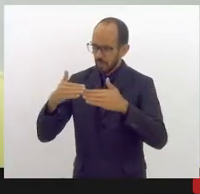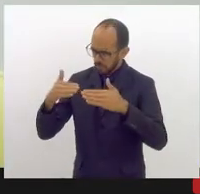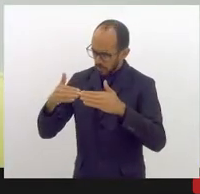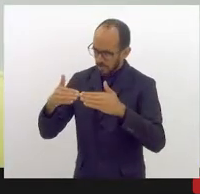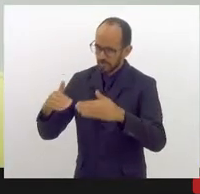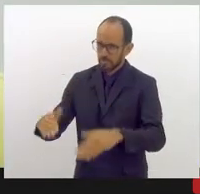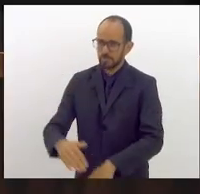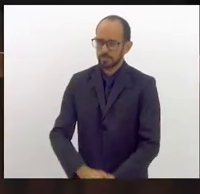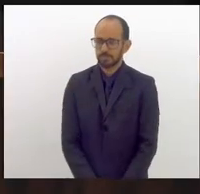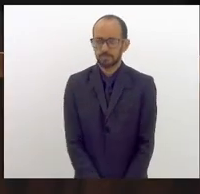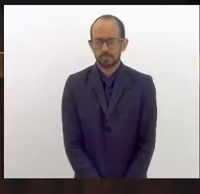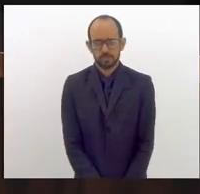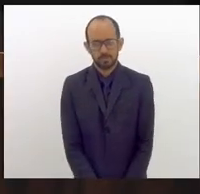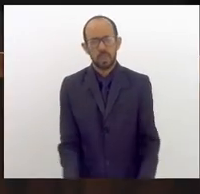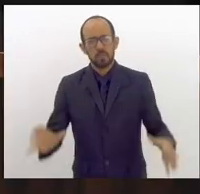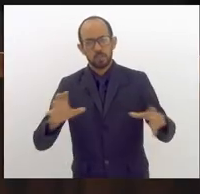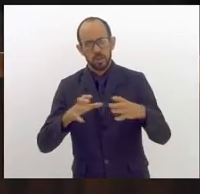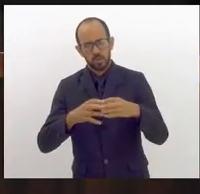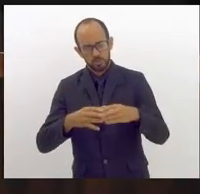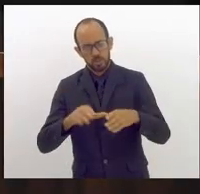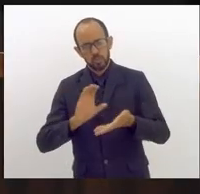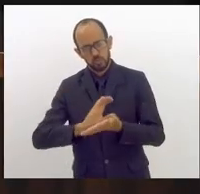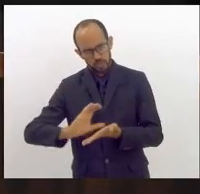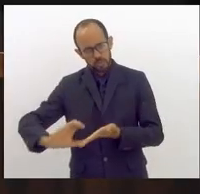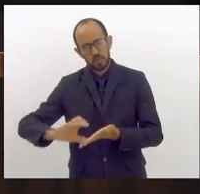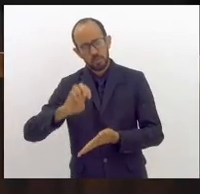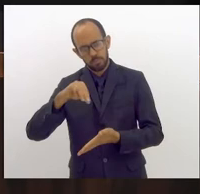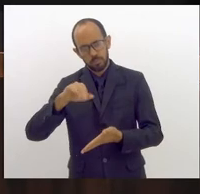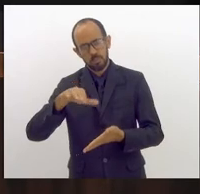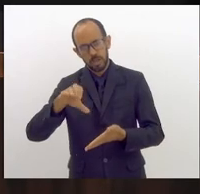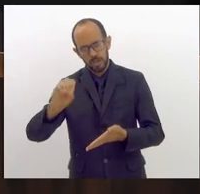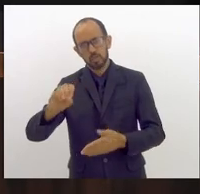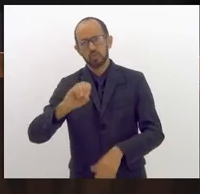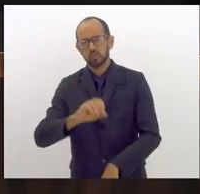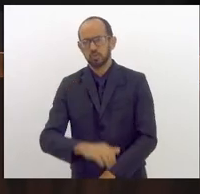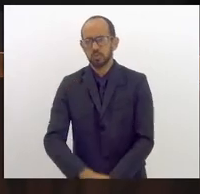pela comissão de orçamento Deputado Márcio canela